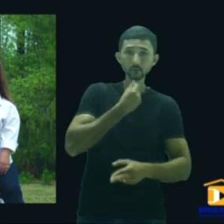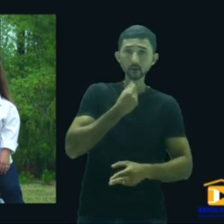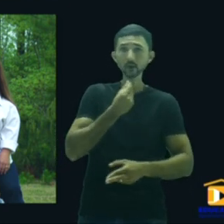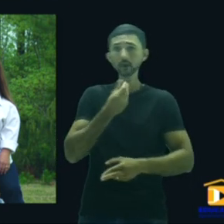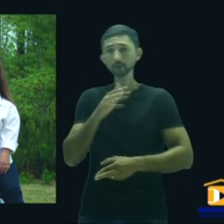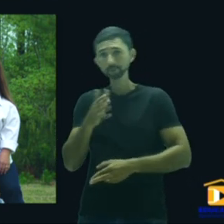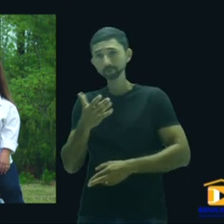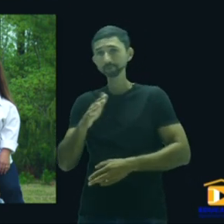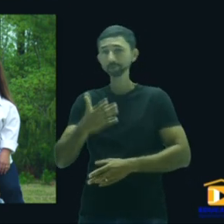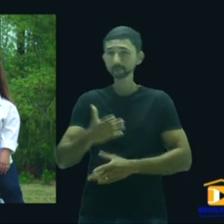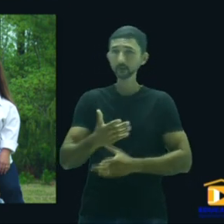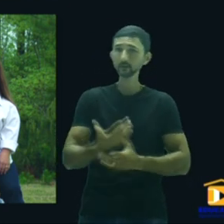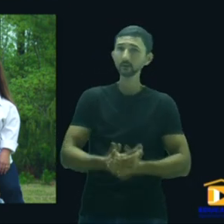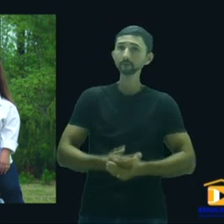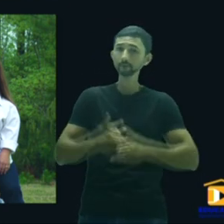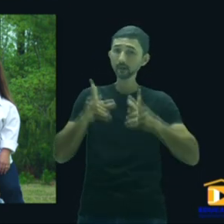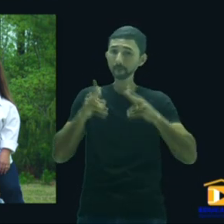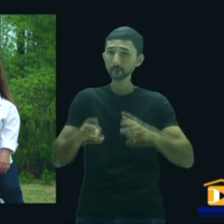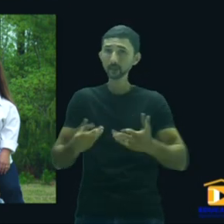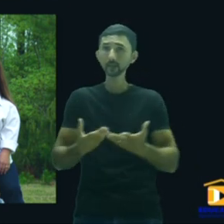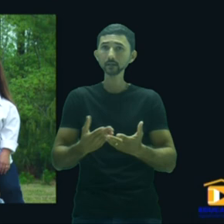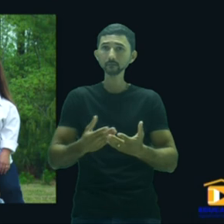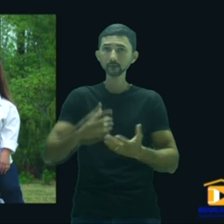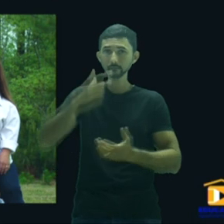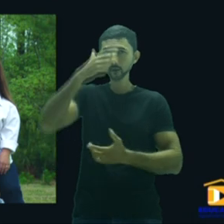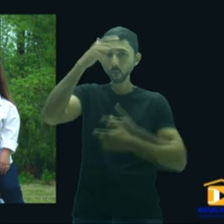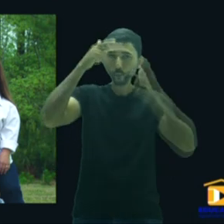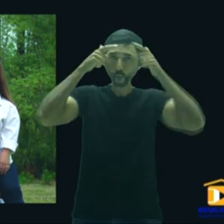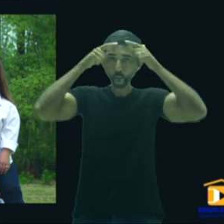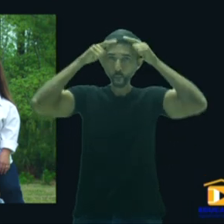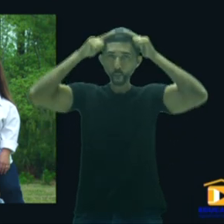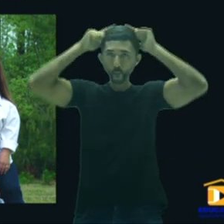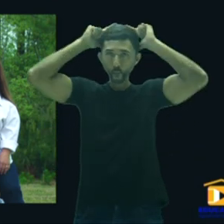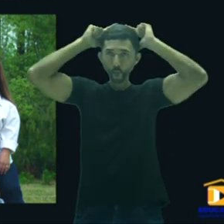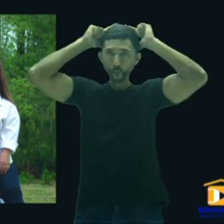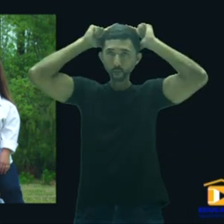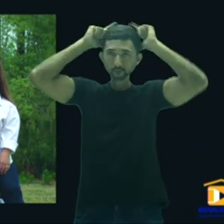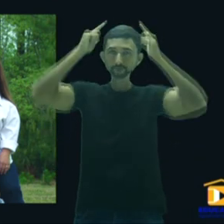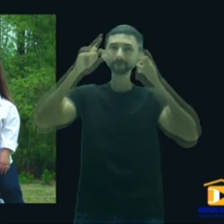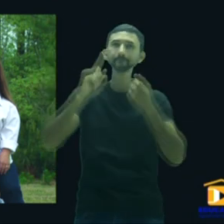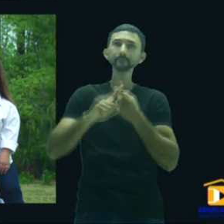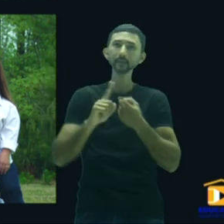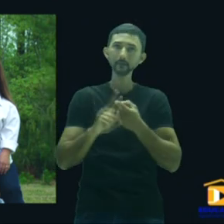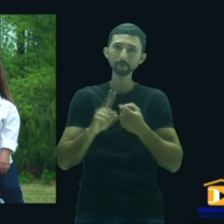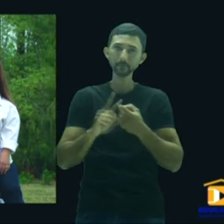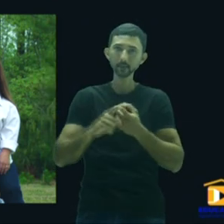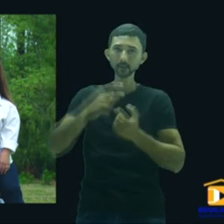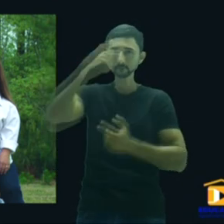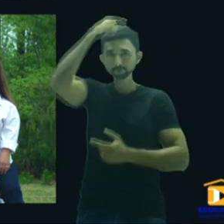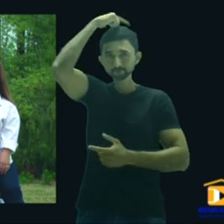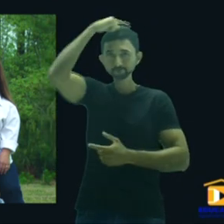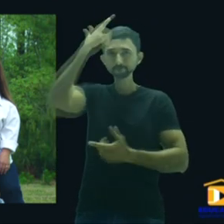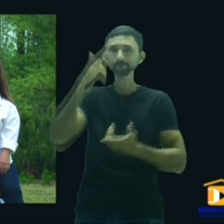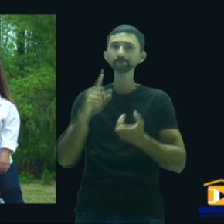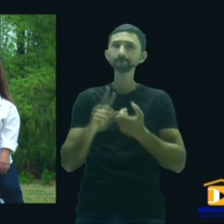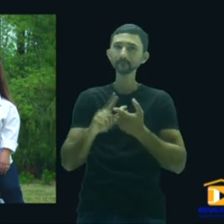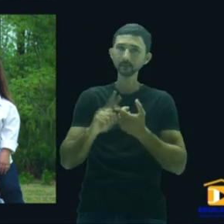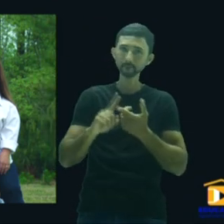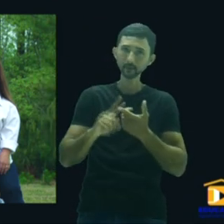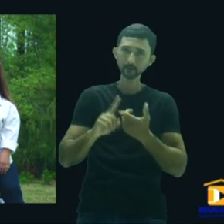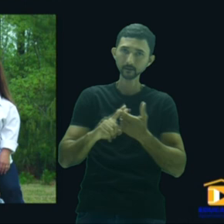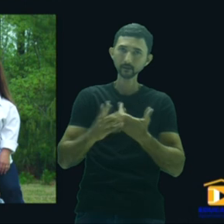dentro do estudo de genética. Né? A calvície é uma herança autossômica também, é um caráter autossômico,